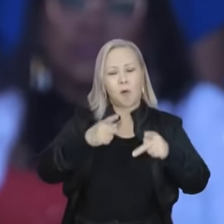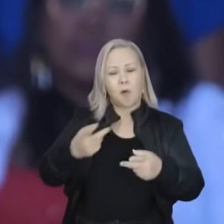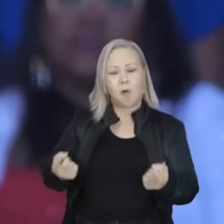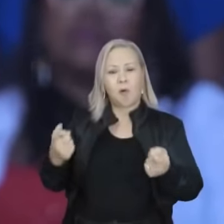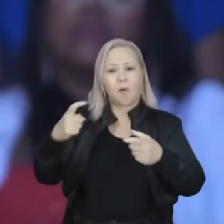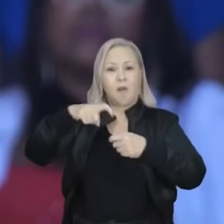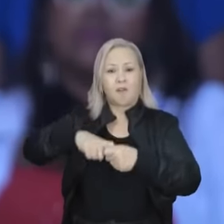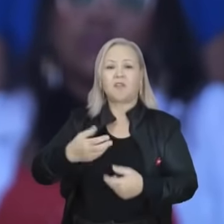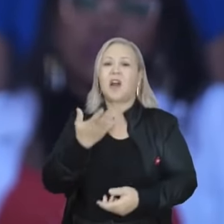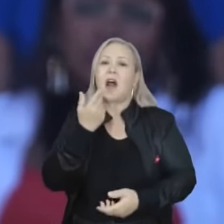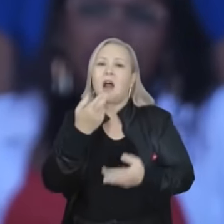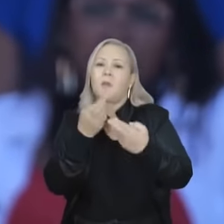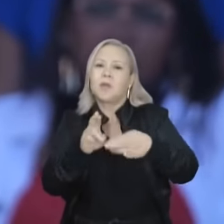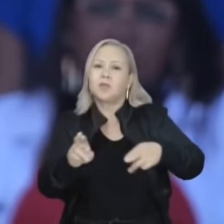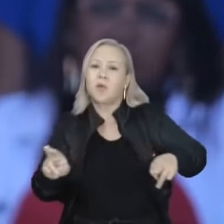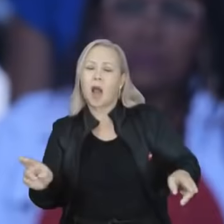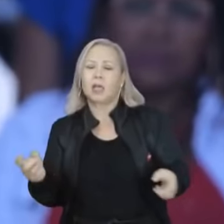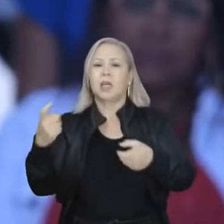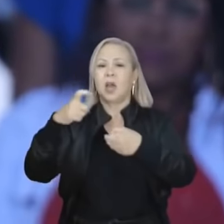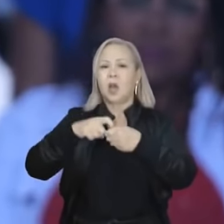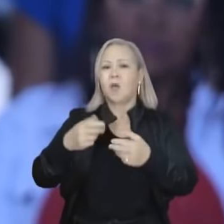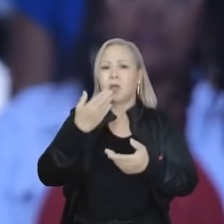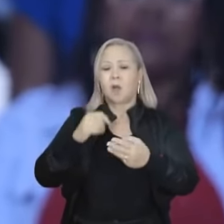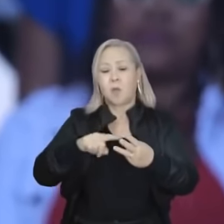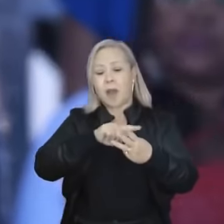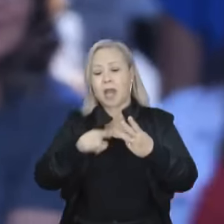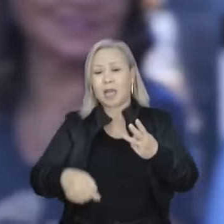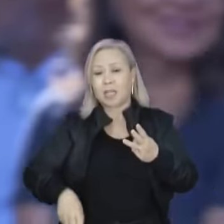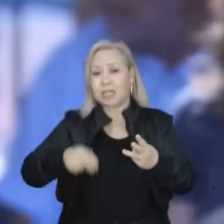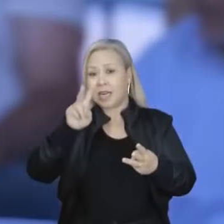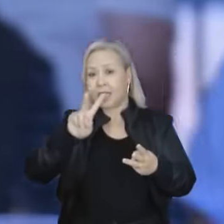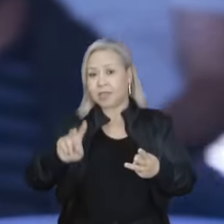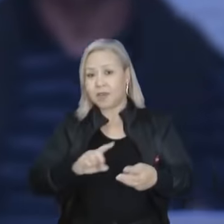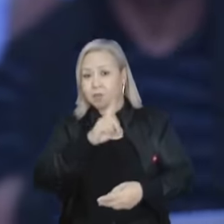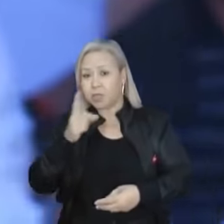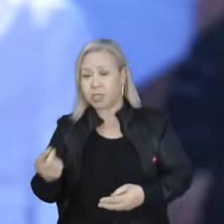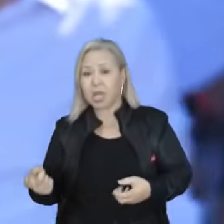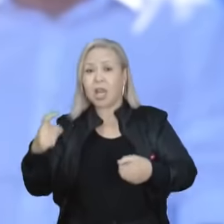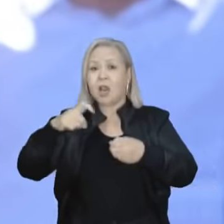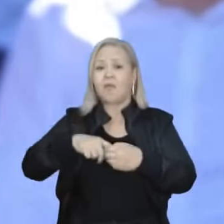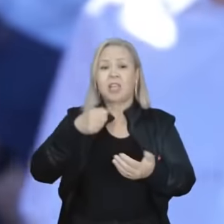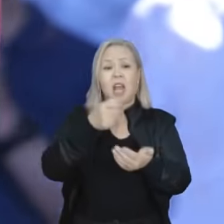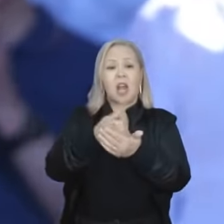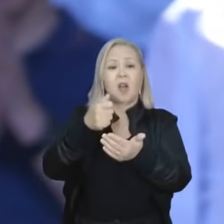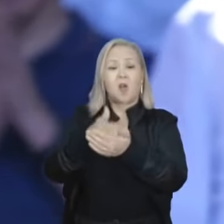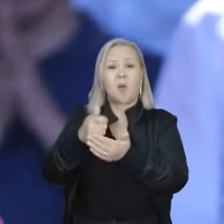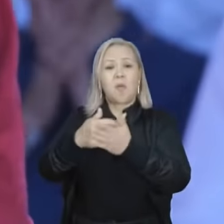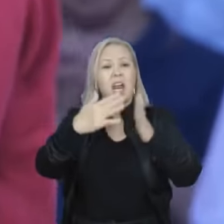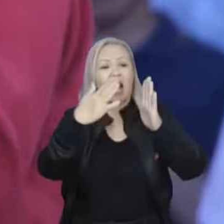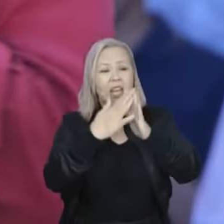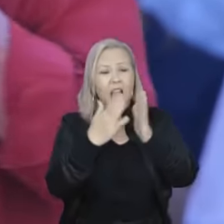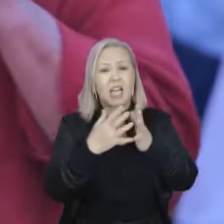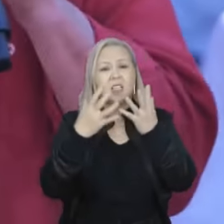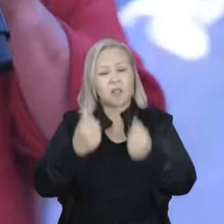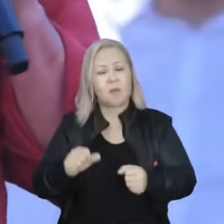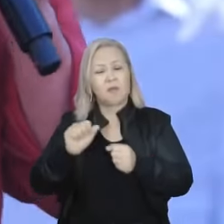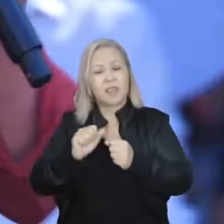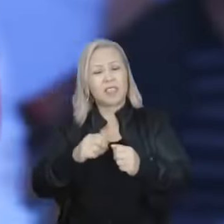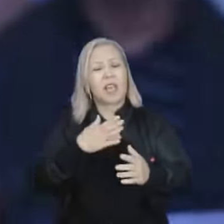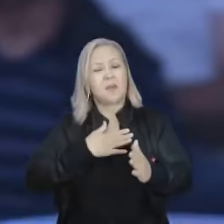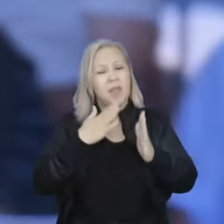O povo vai voltar a comer 3 vezes por dia. O povo vai voltar a poder comprar casa, porque nós vamos fazer o Minha Casa, a Minha Vida outra